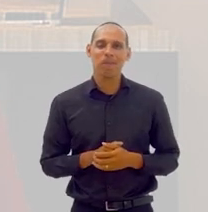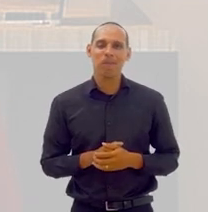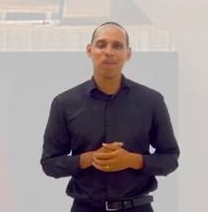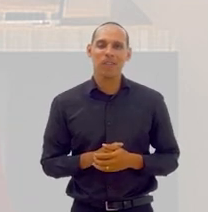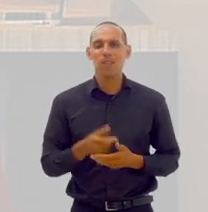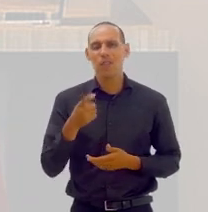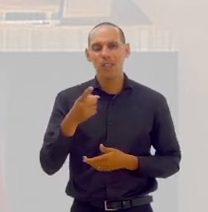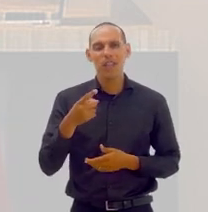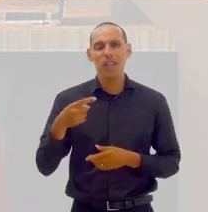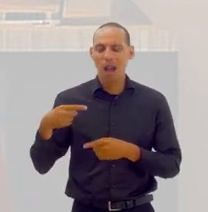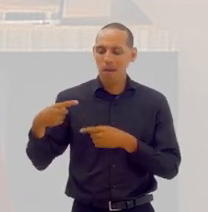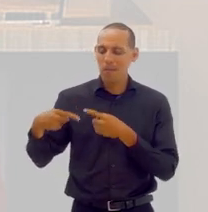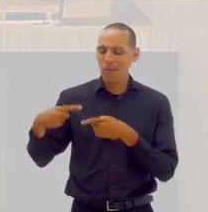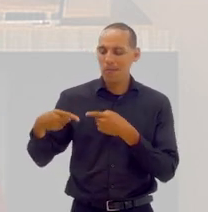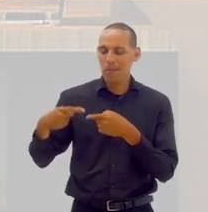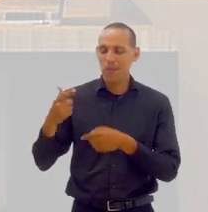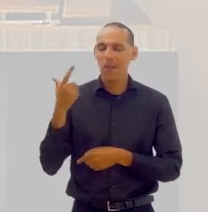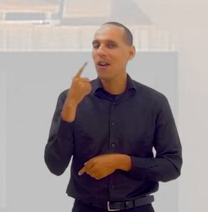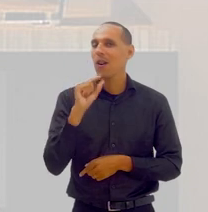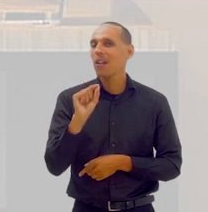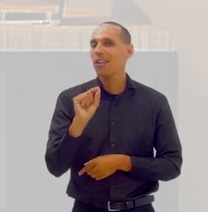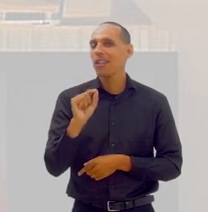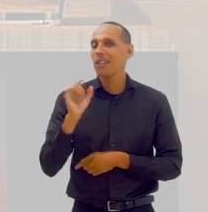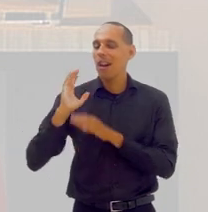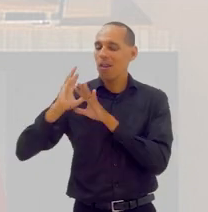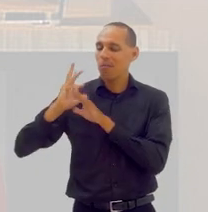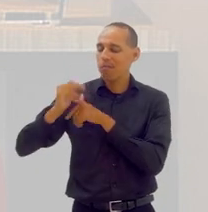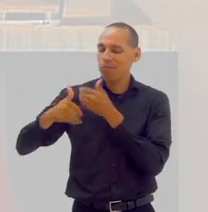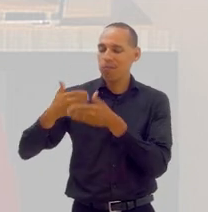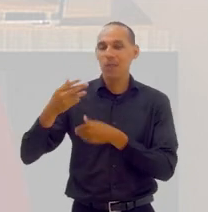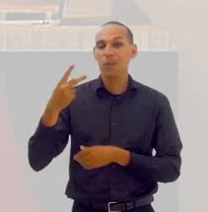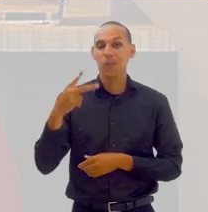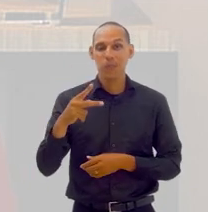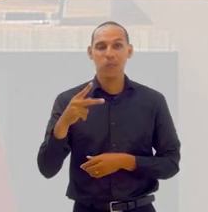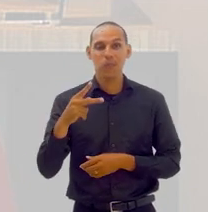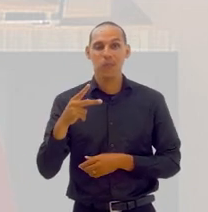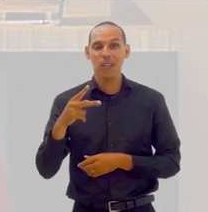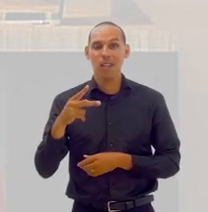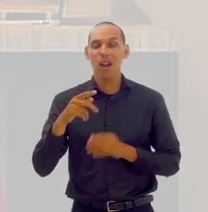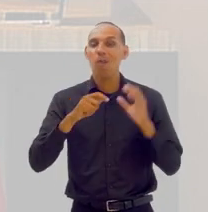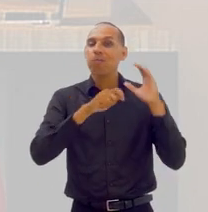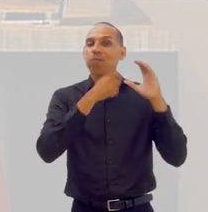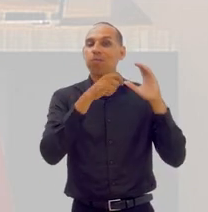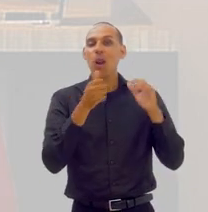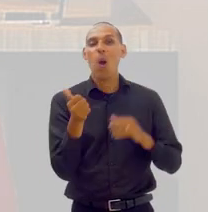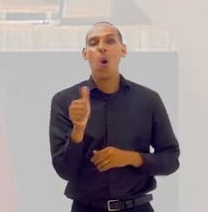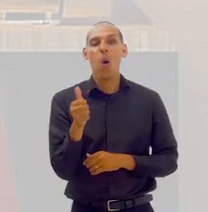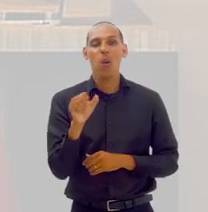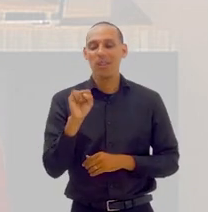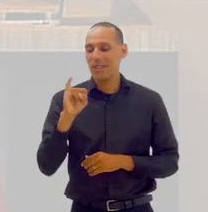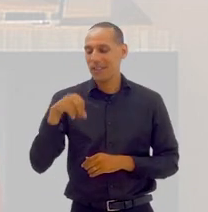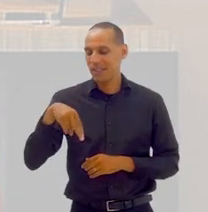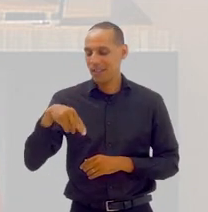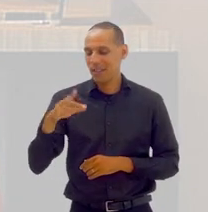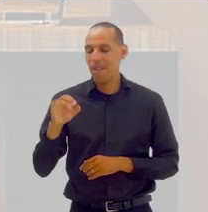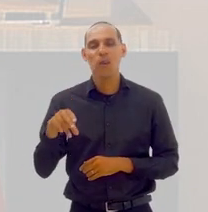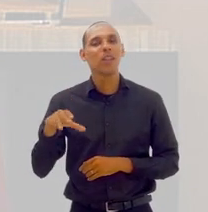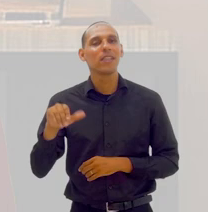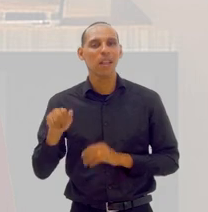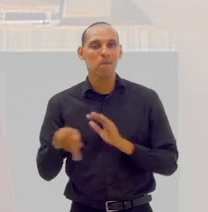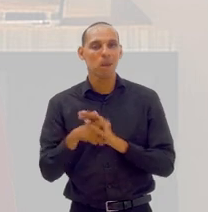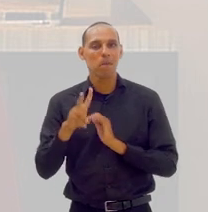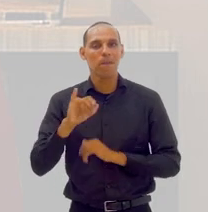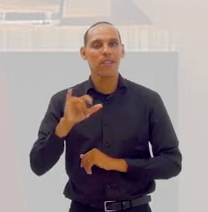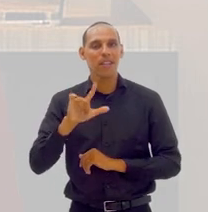grandes legados da sua carreira foi a gravação das 11 sinfonias de